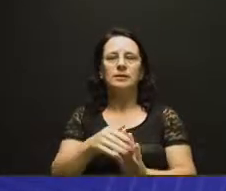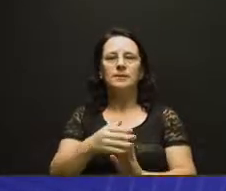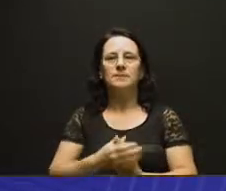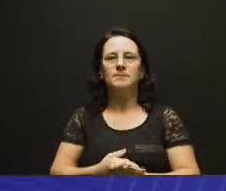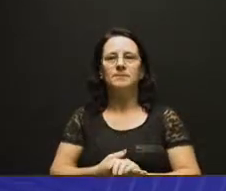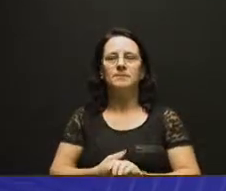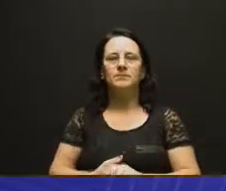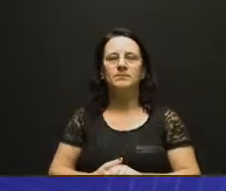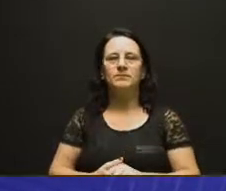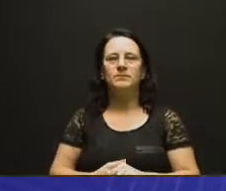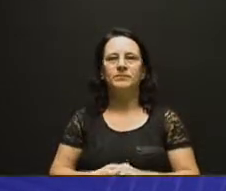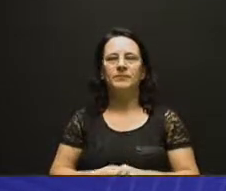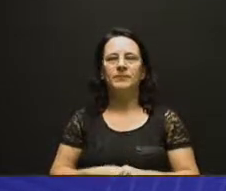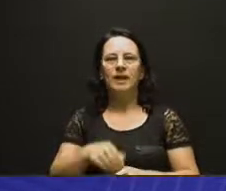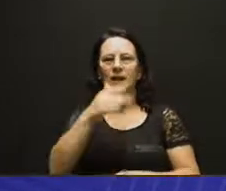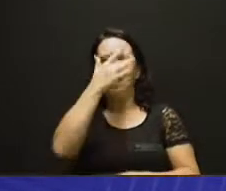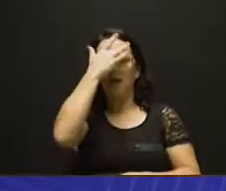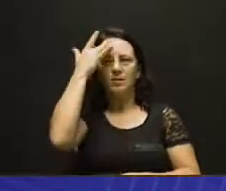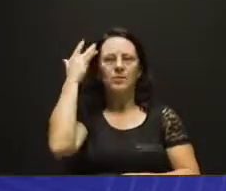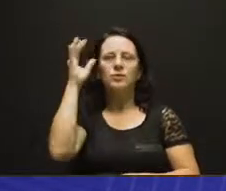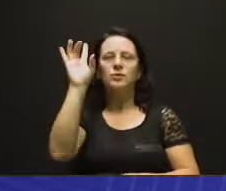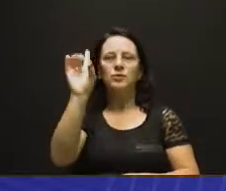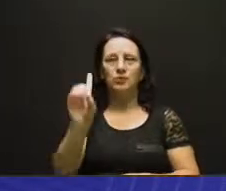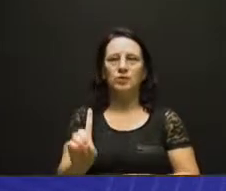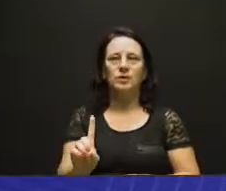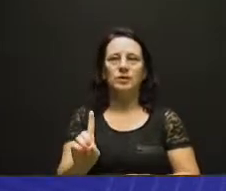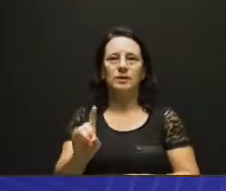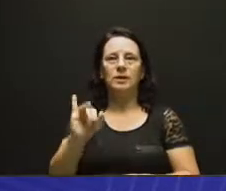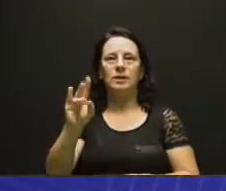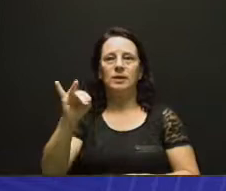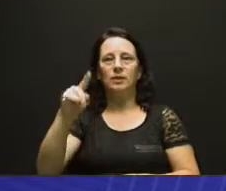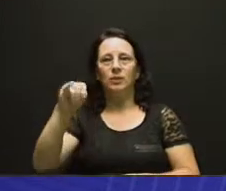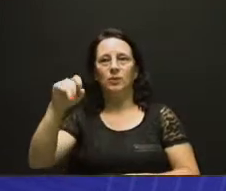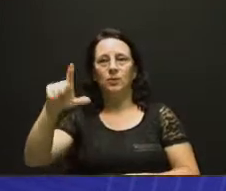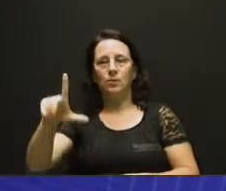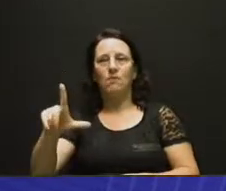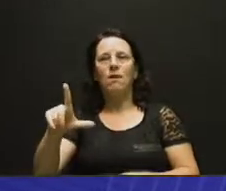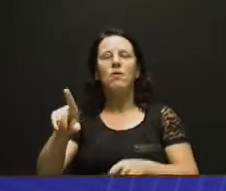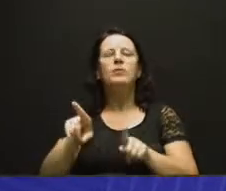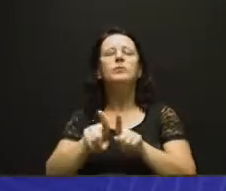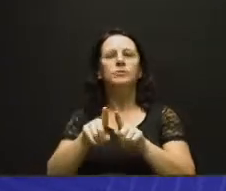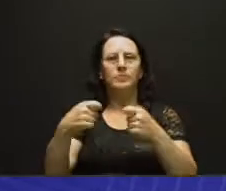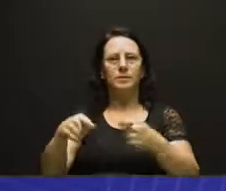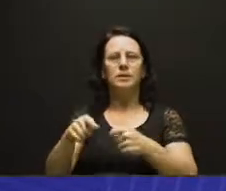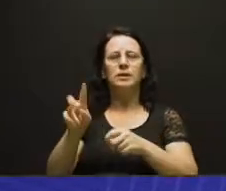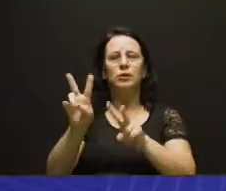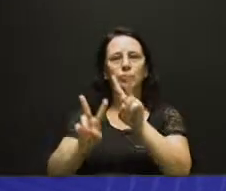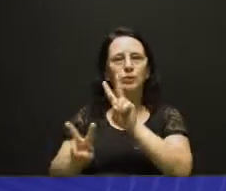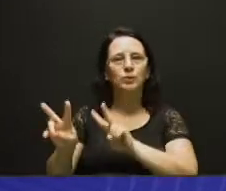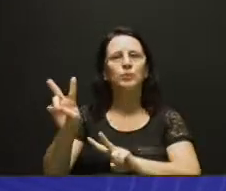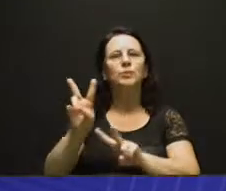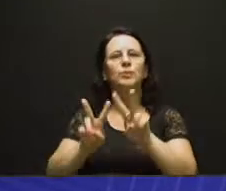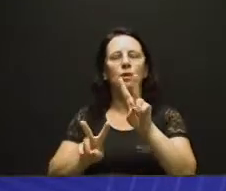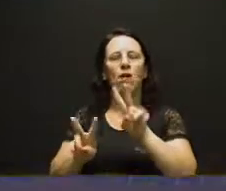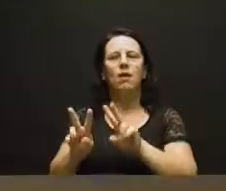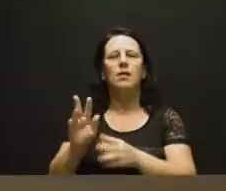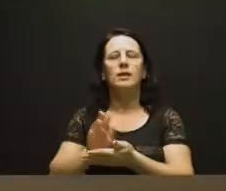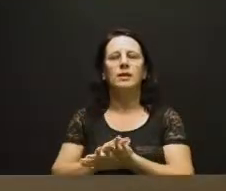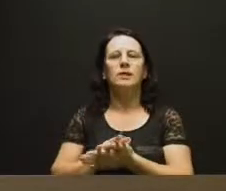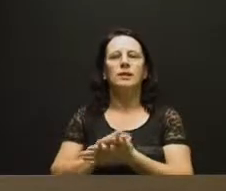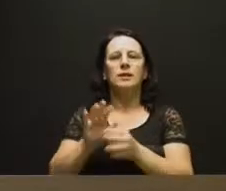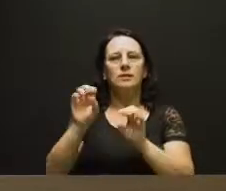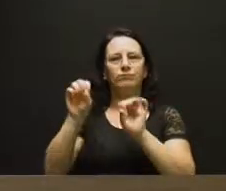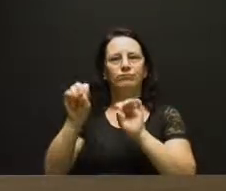néné então é as pessoas com deficiência intelectual hoje elas podem sim ser assistidas em um determinados atos negociais